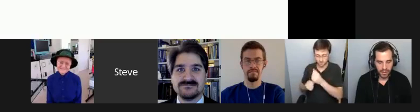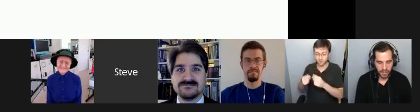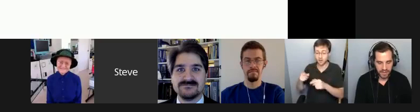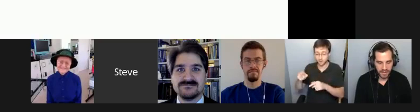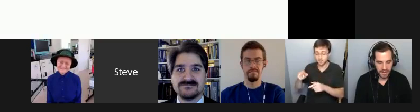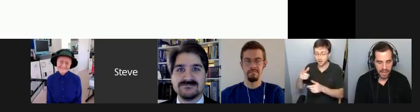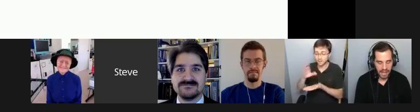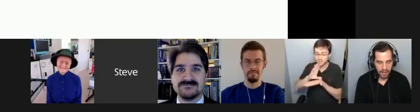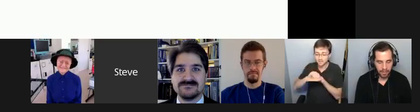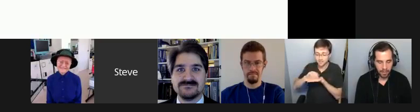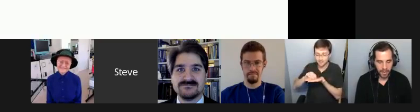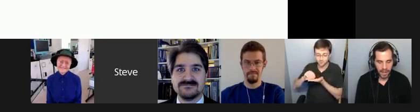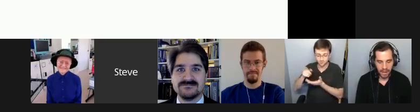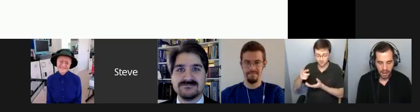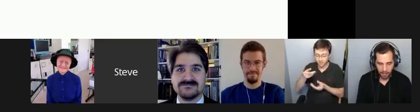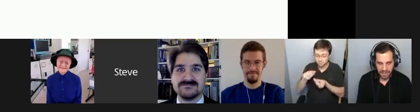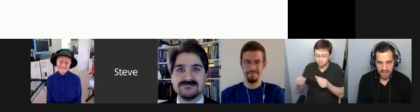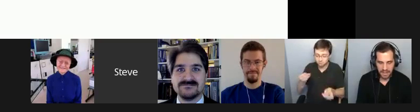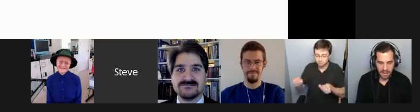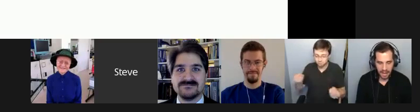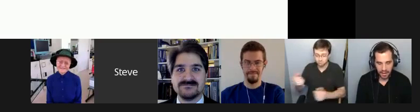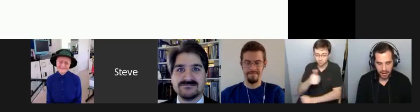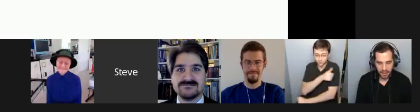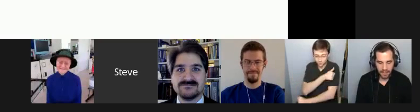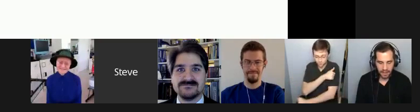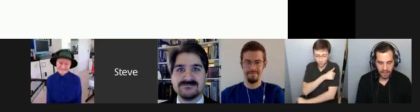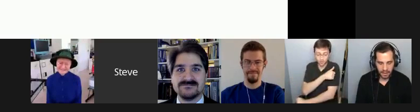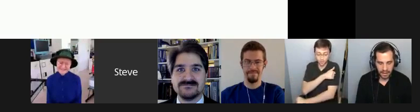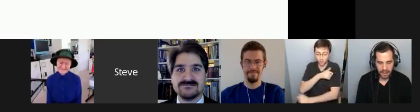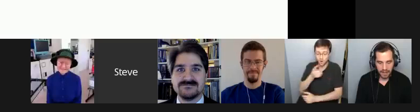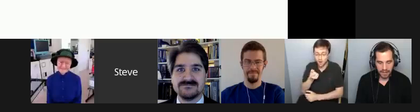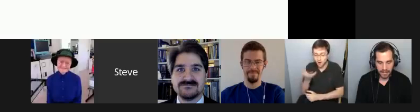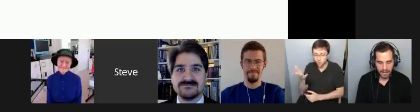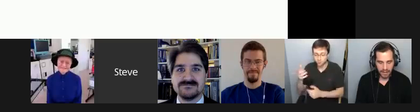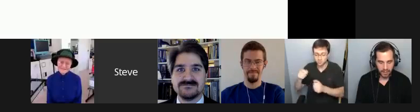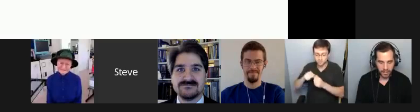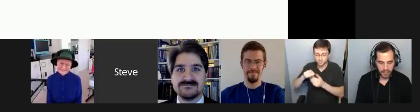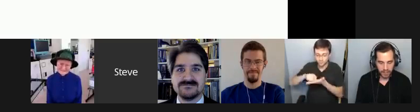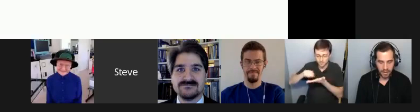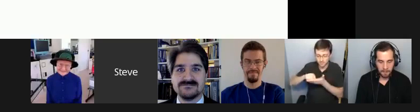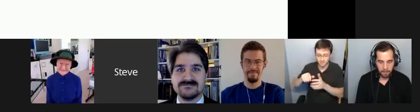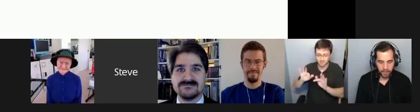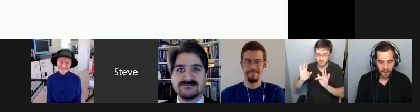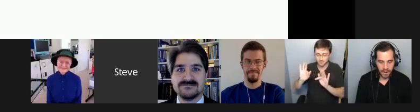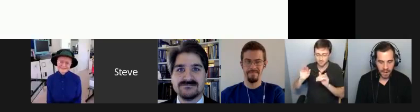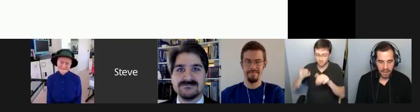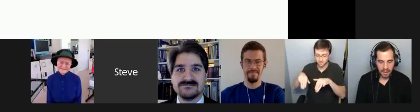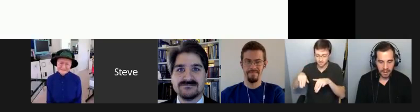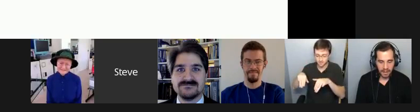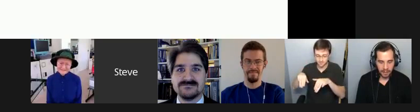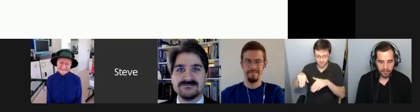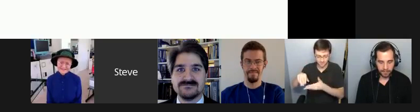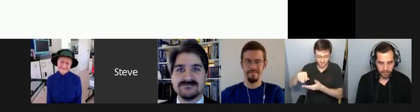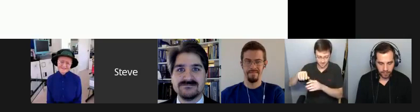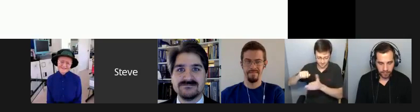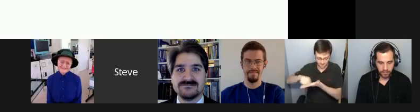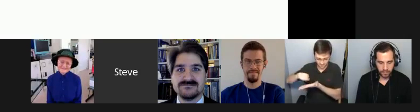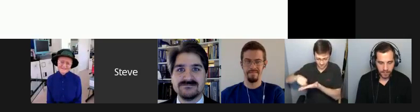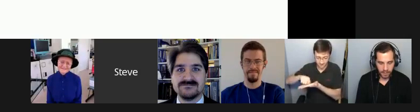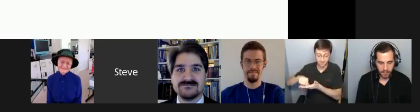dos sujeitos de pesquisa, ela, a pesquisa dela, da Campus, ela